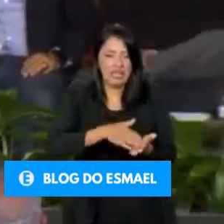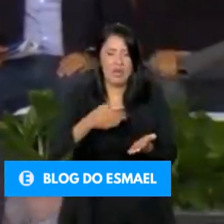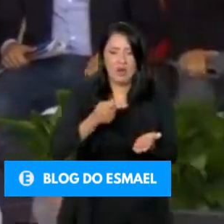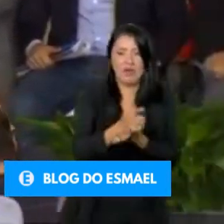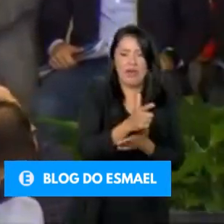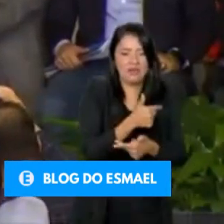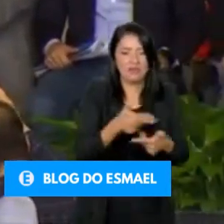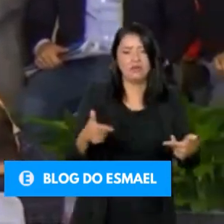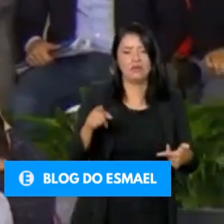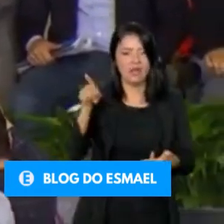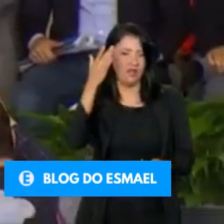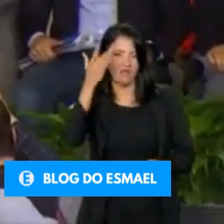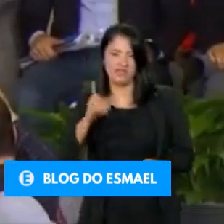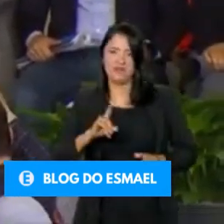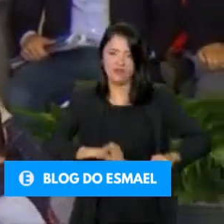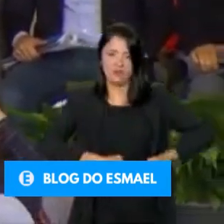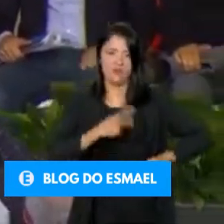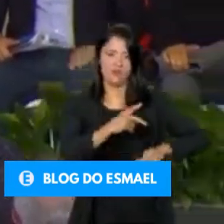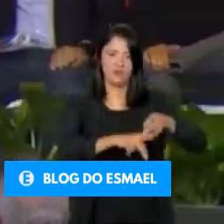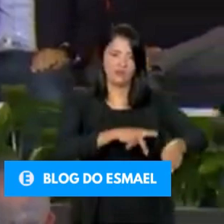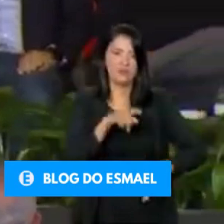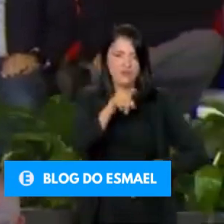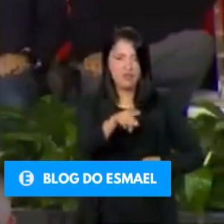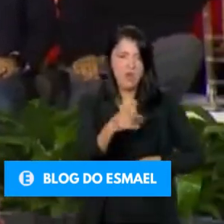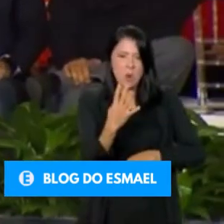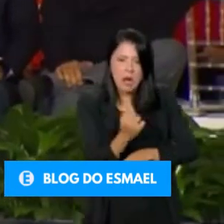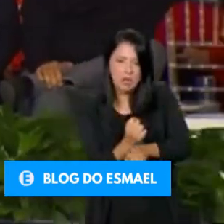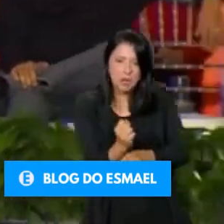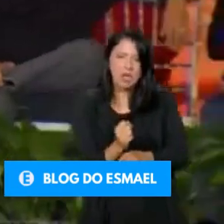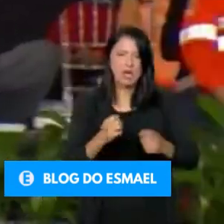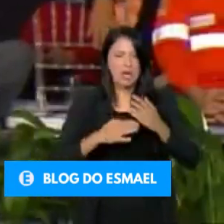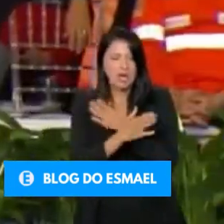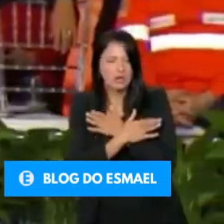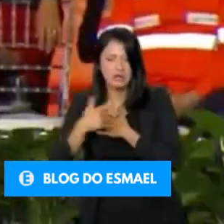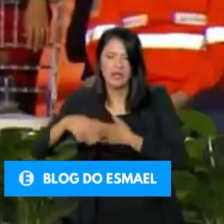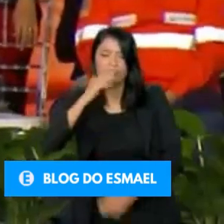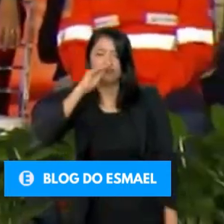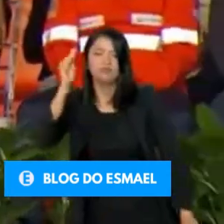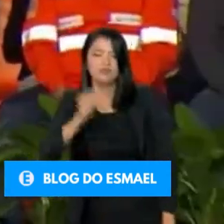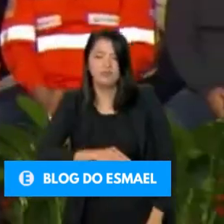sofrimento do povo. Então vocês ficarem desempregados 4 anos, para ele não interessa